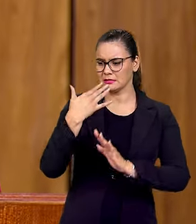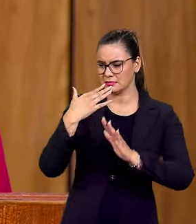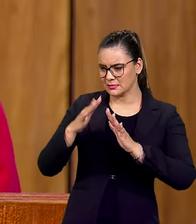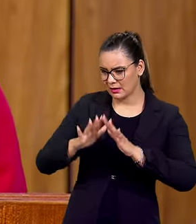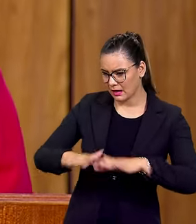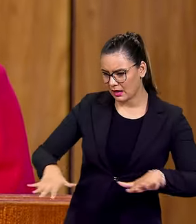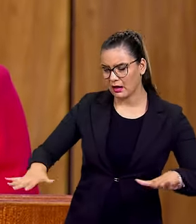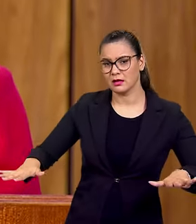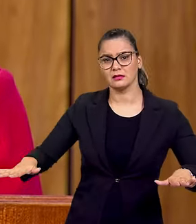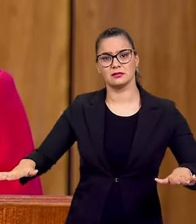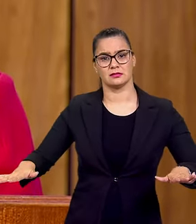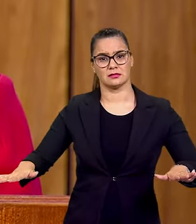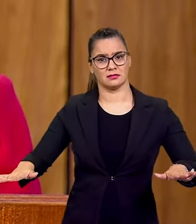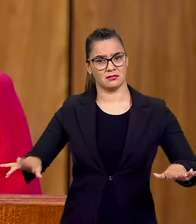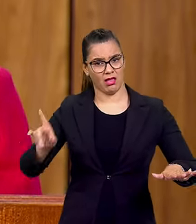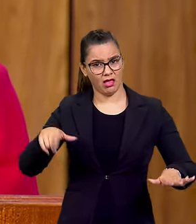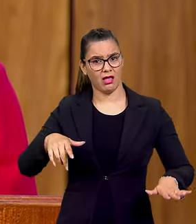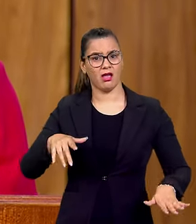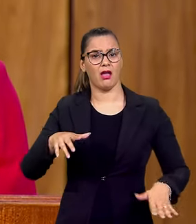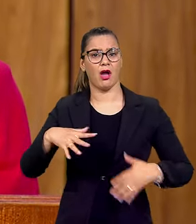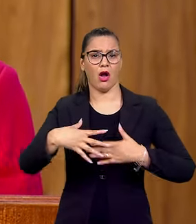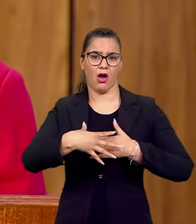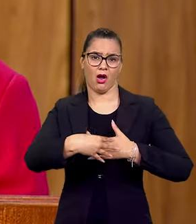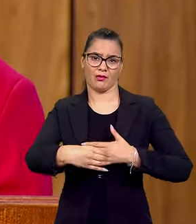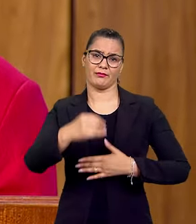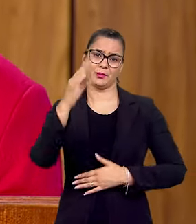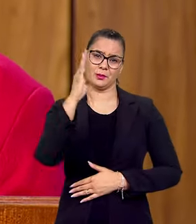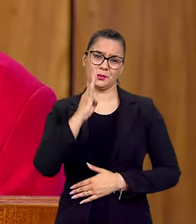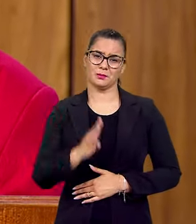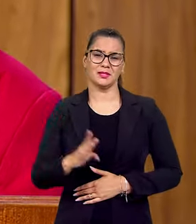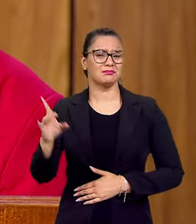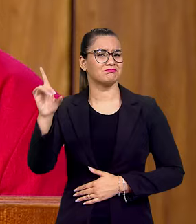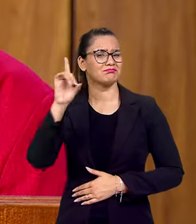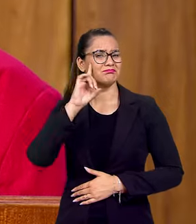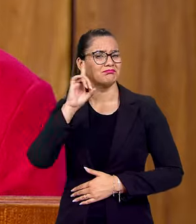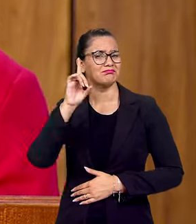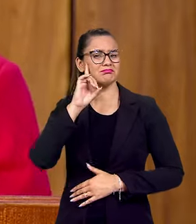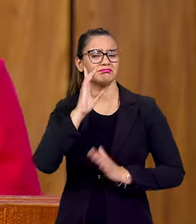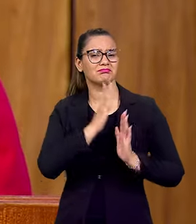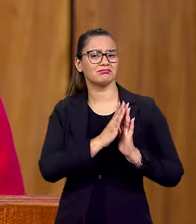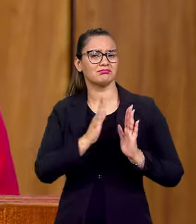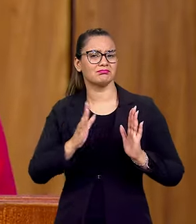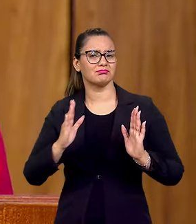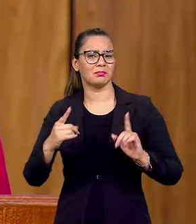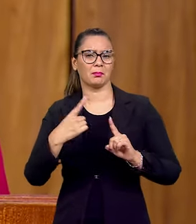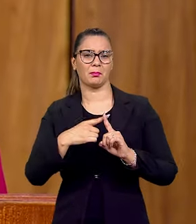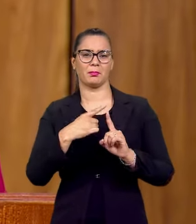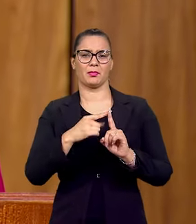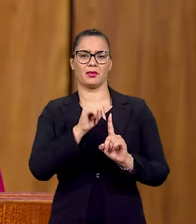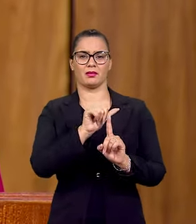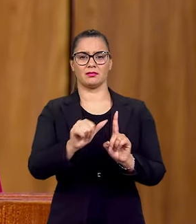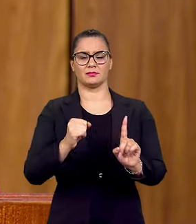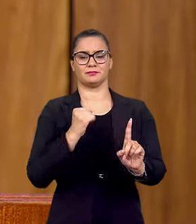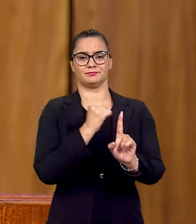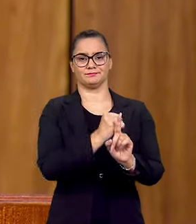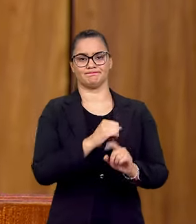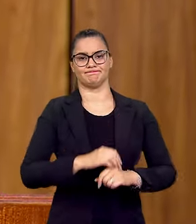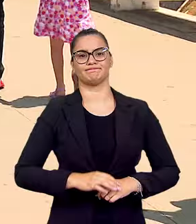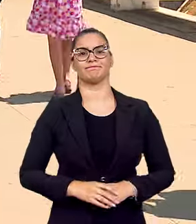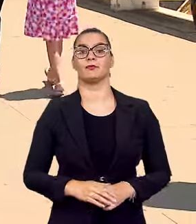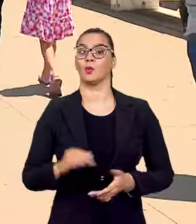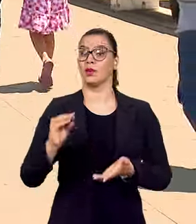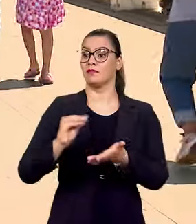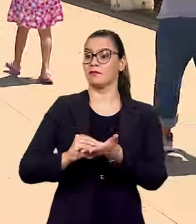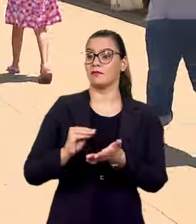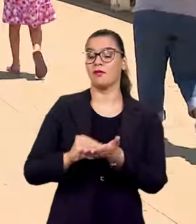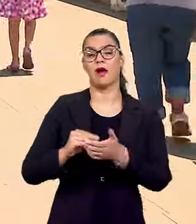6 crianças ou adolescentes ficam órfãos no Brasil por dia em razão de feminicídios.